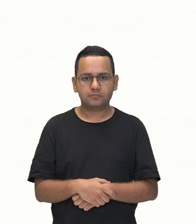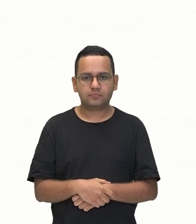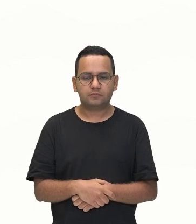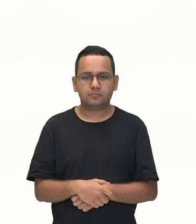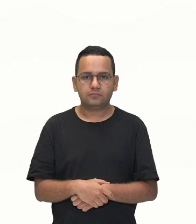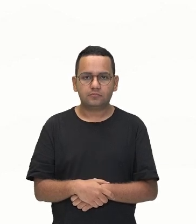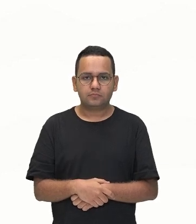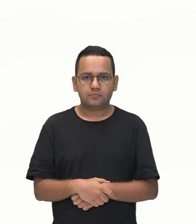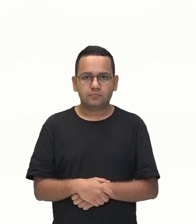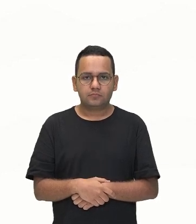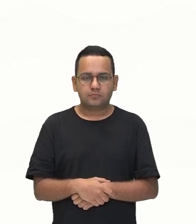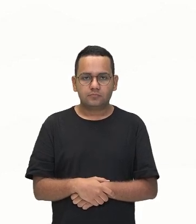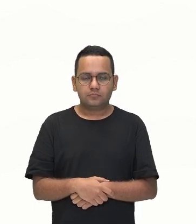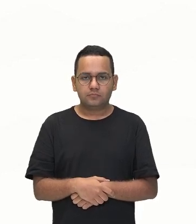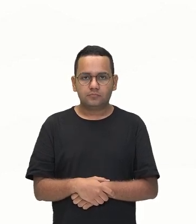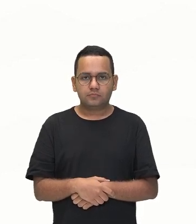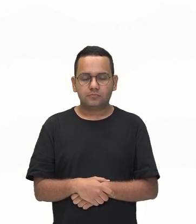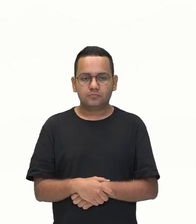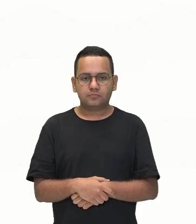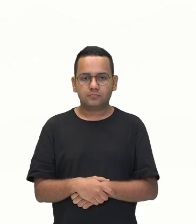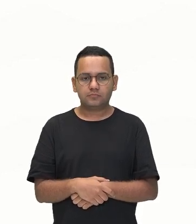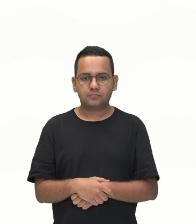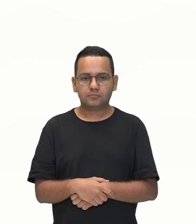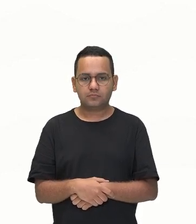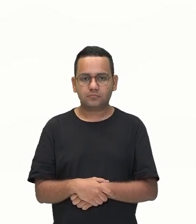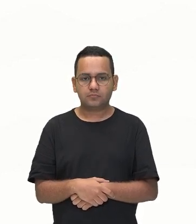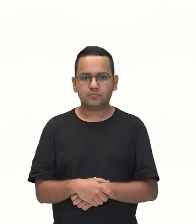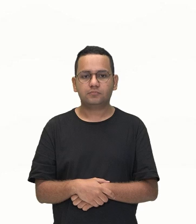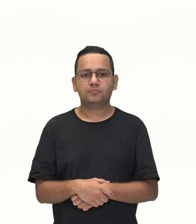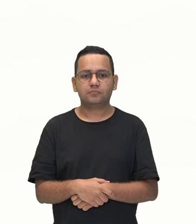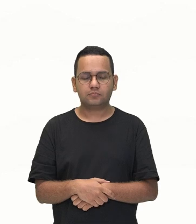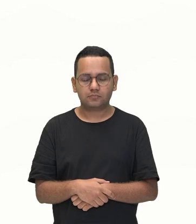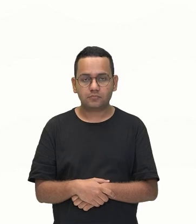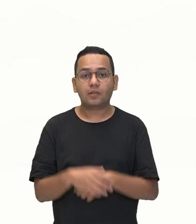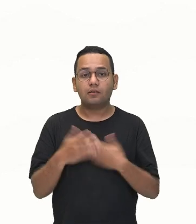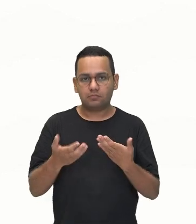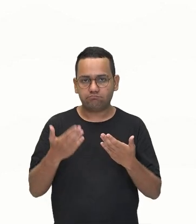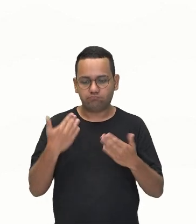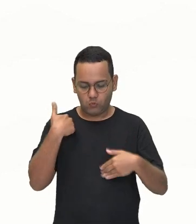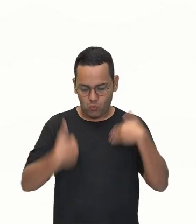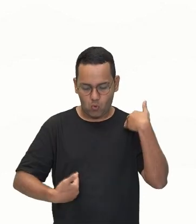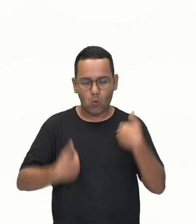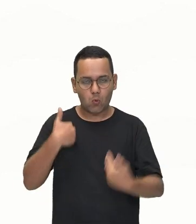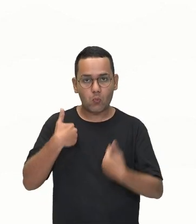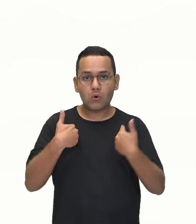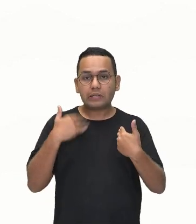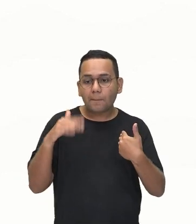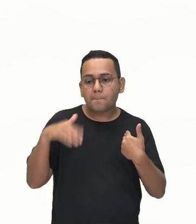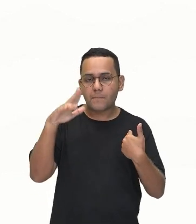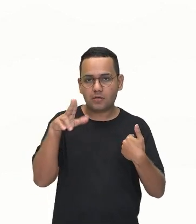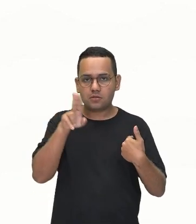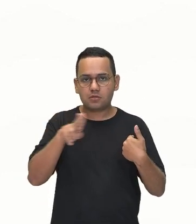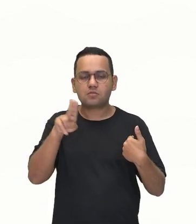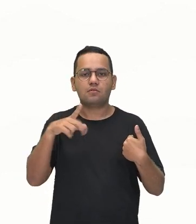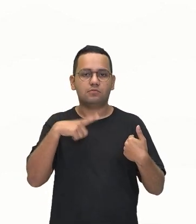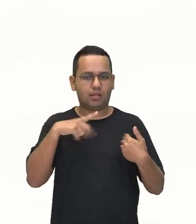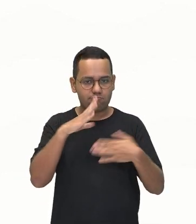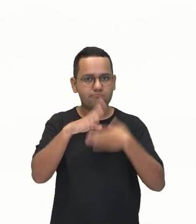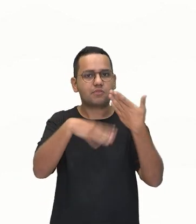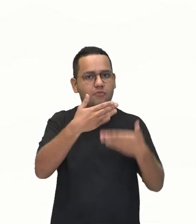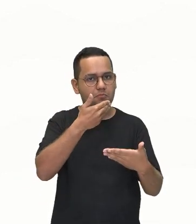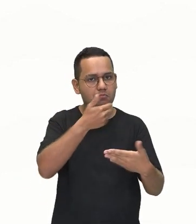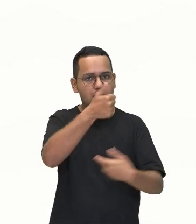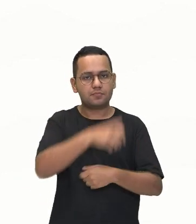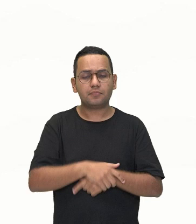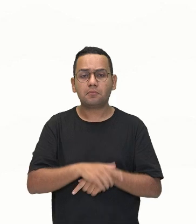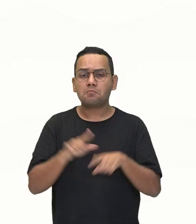partes do corpo utilizadas com mais frequência se tornam mais desenvolvidas, enquanto aquelas